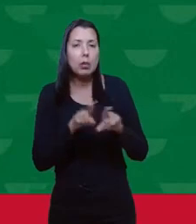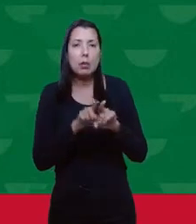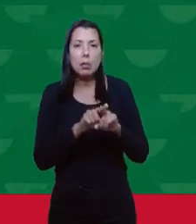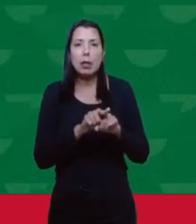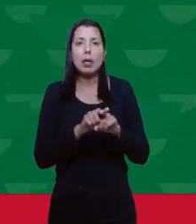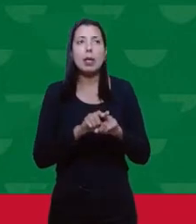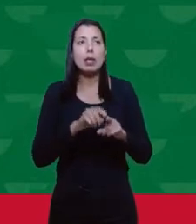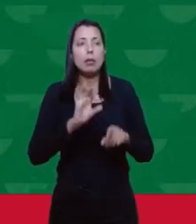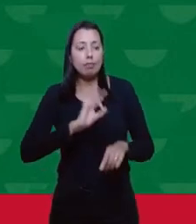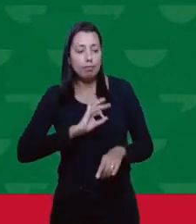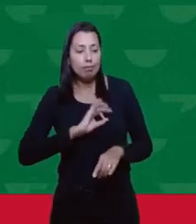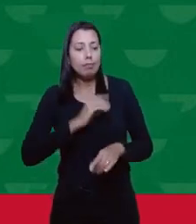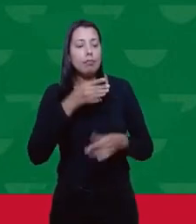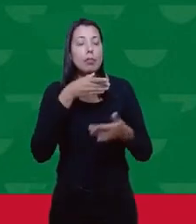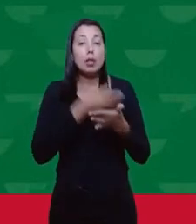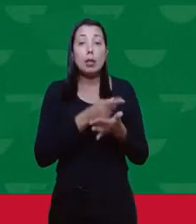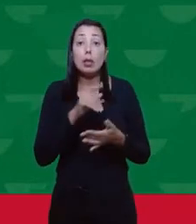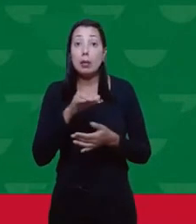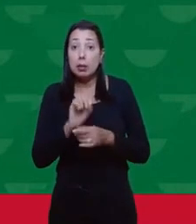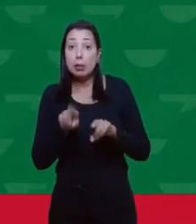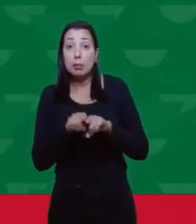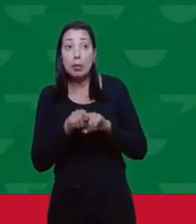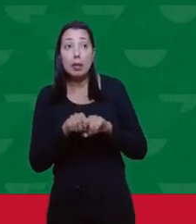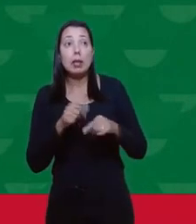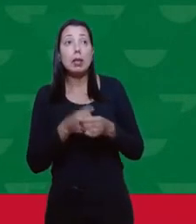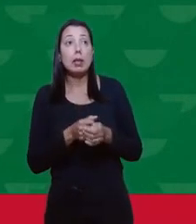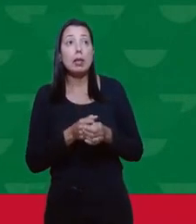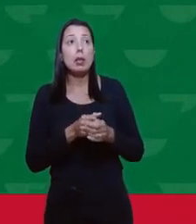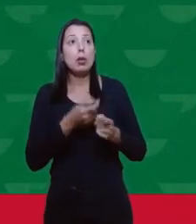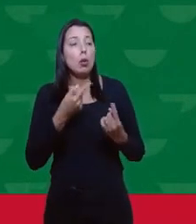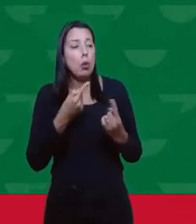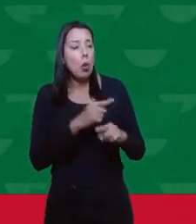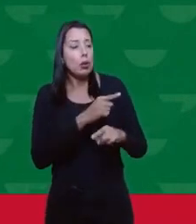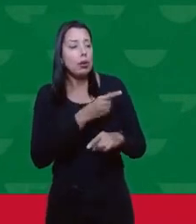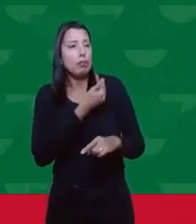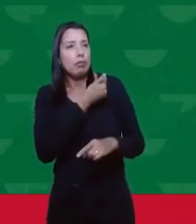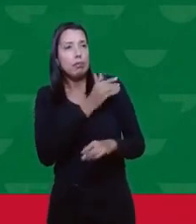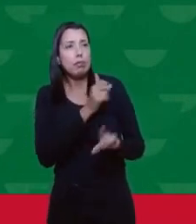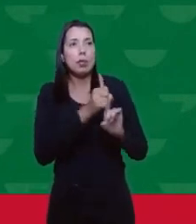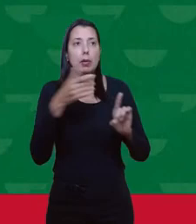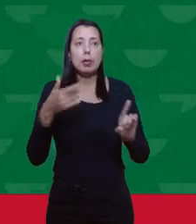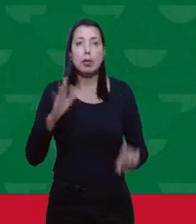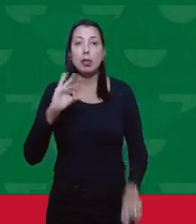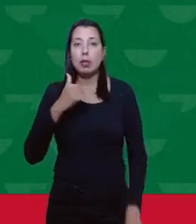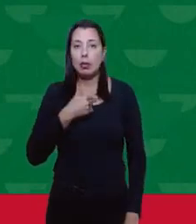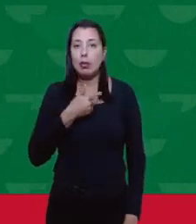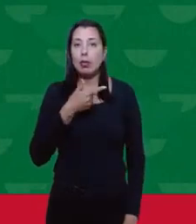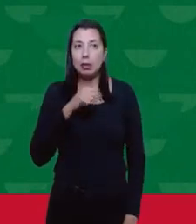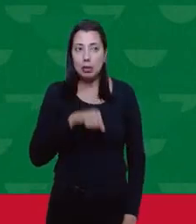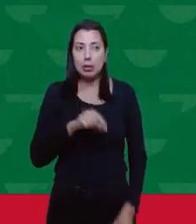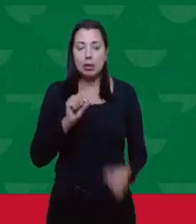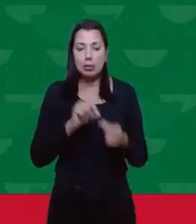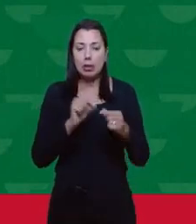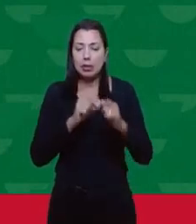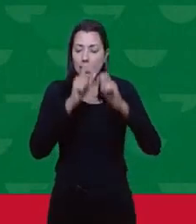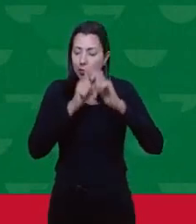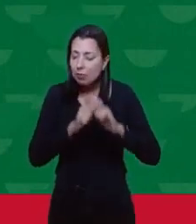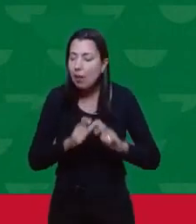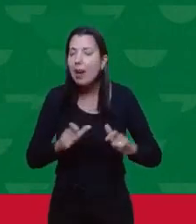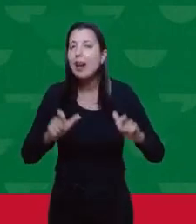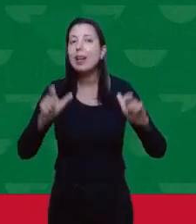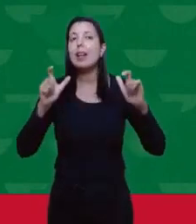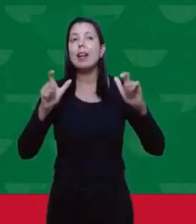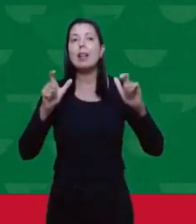nas delegacias, todos na luta contra a LGBTfobia. Nós estamos fazendo uma